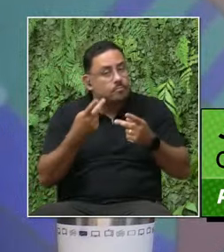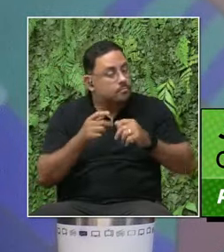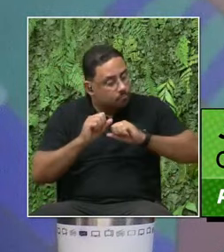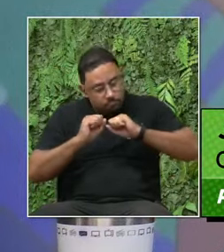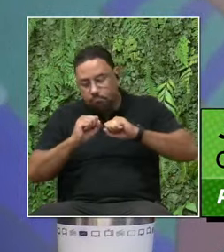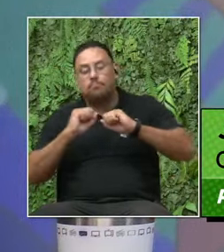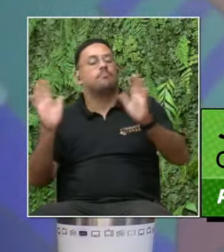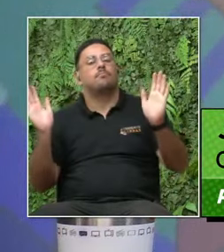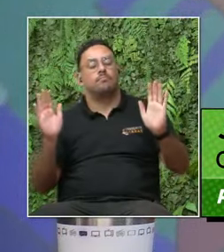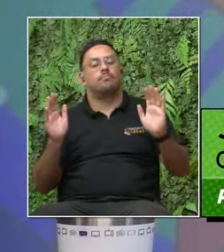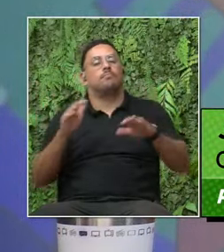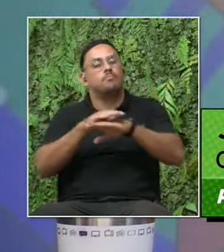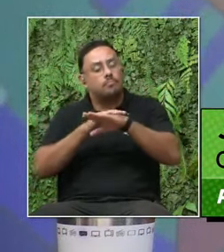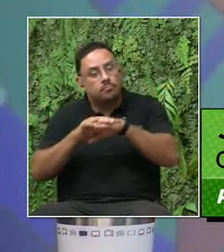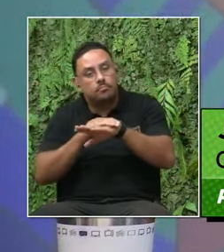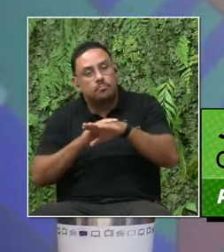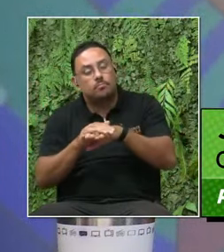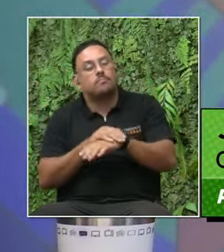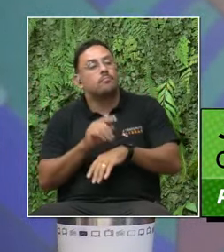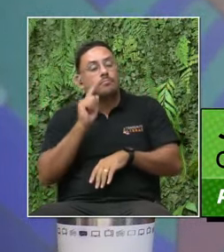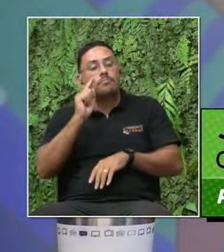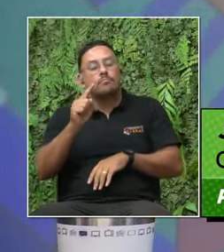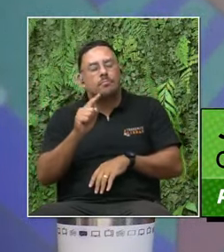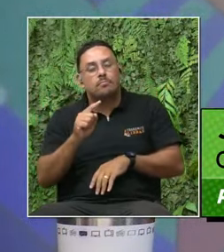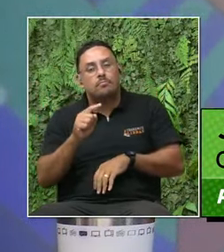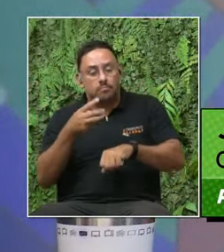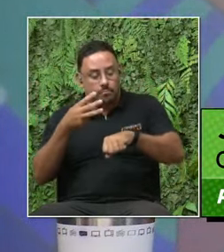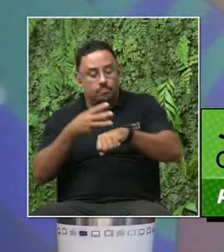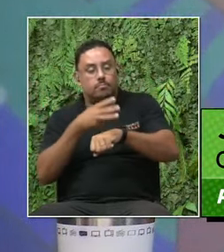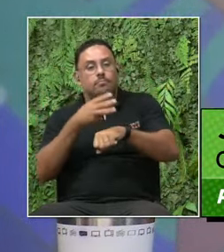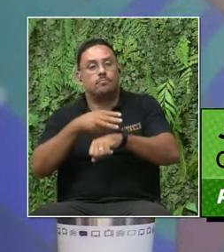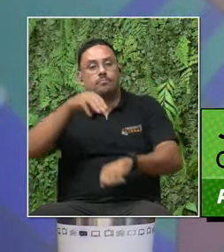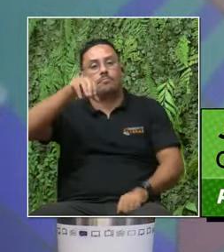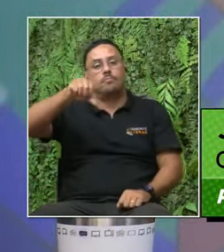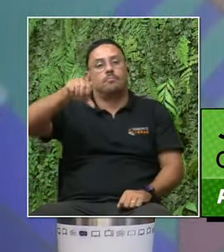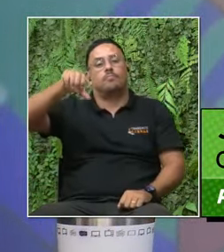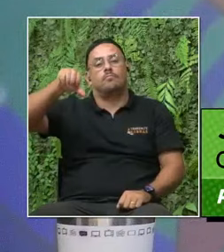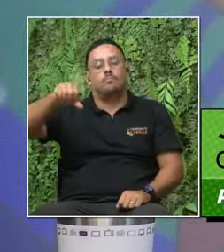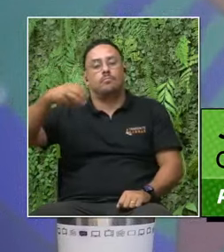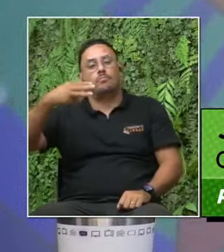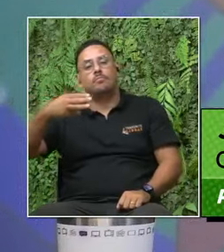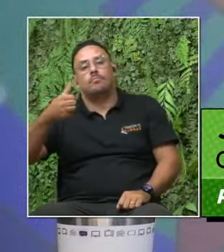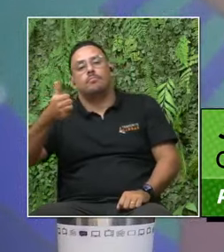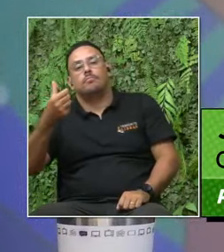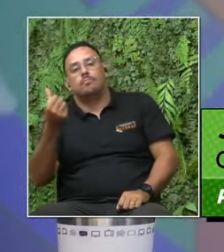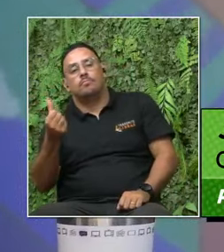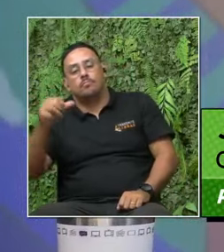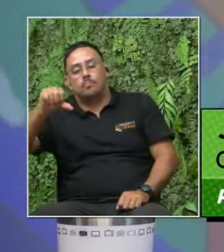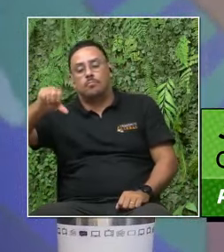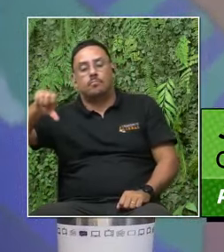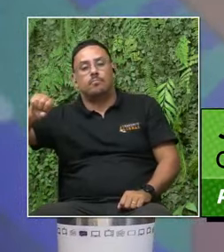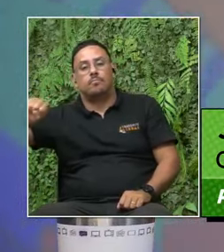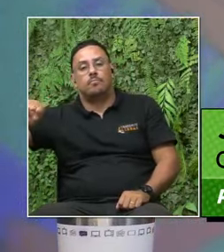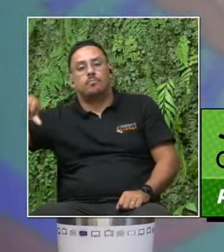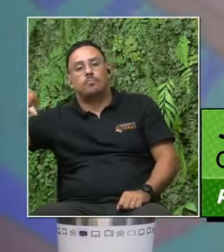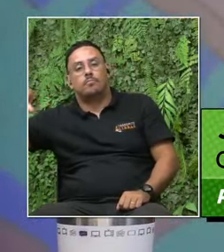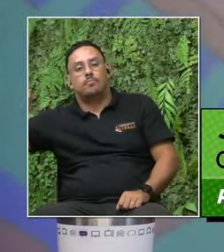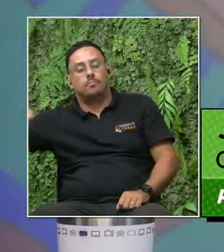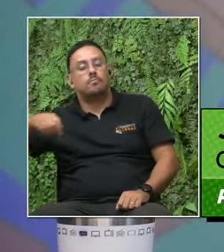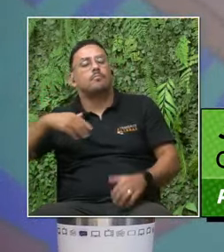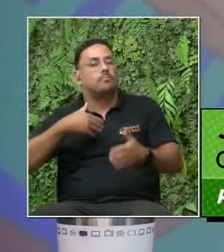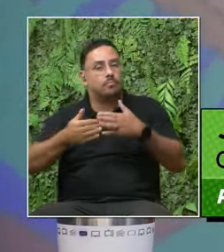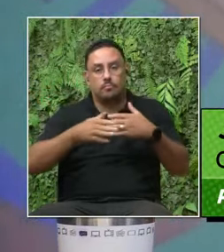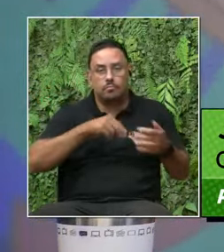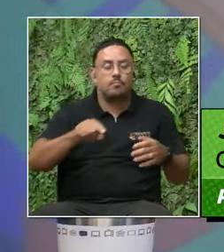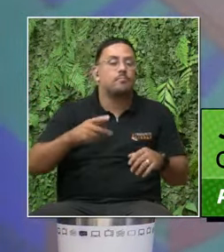pode também conversar com a gente e você pode mandar 9 9316 9898 independentemente né de